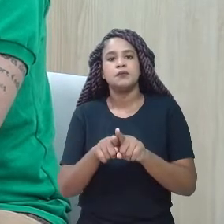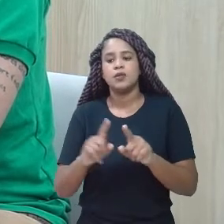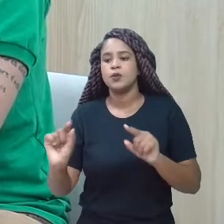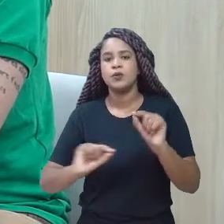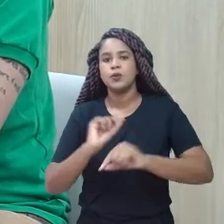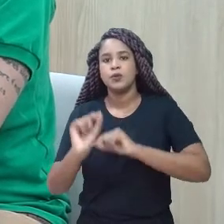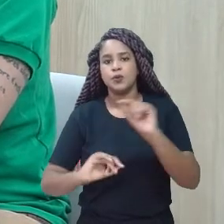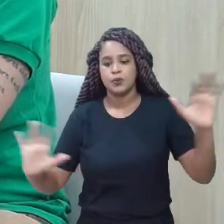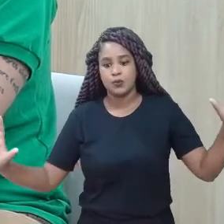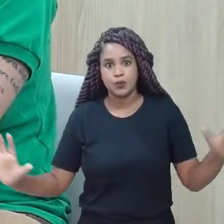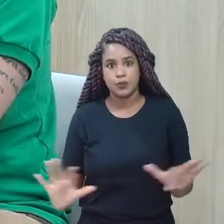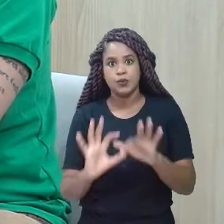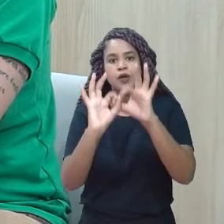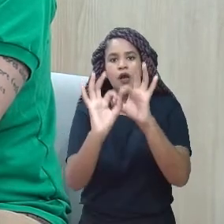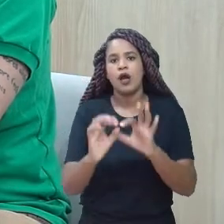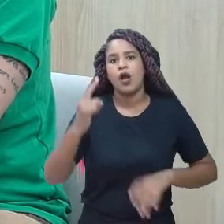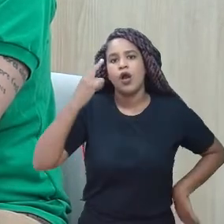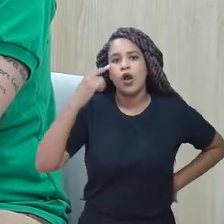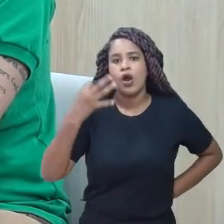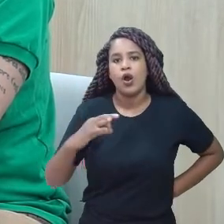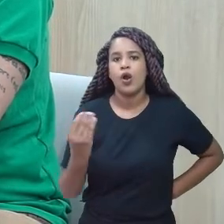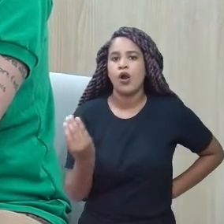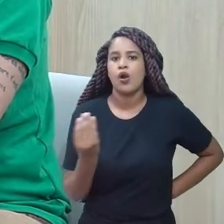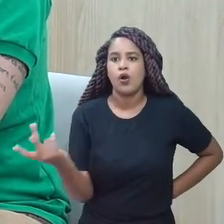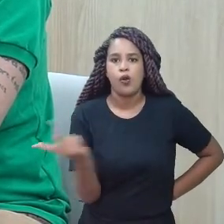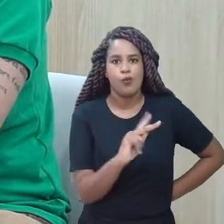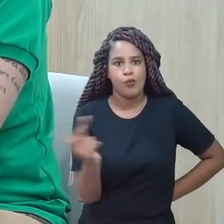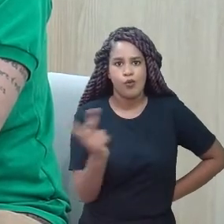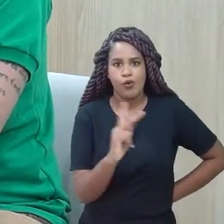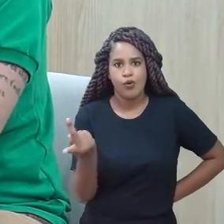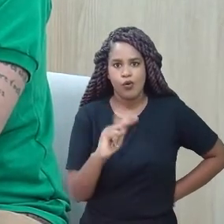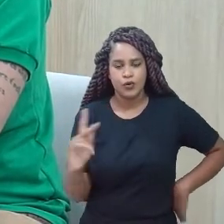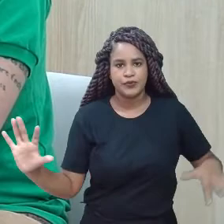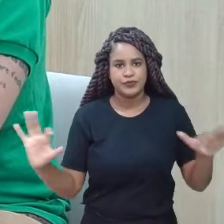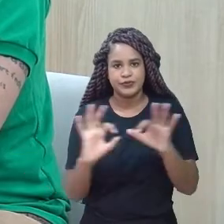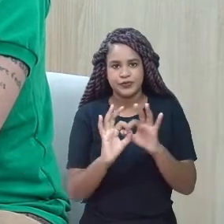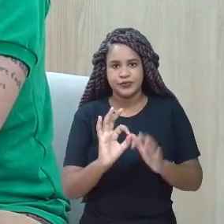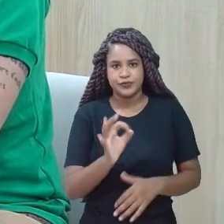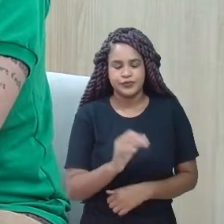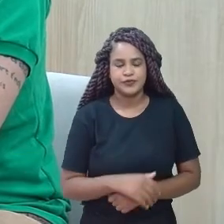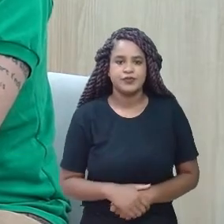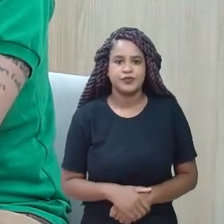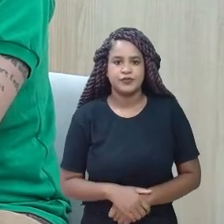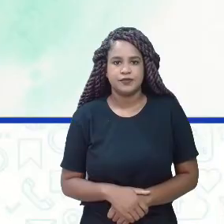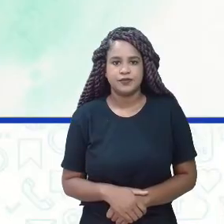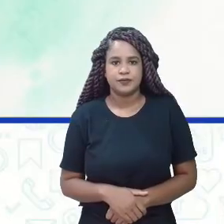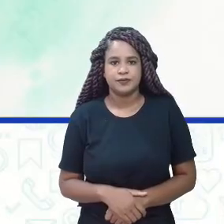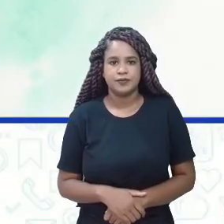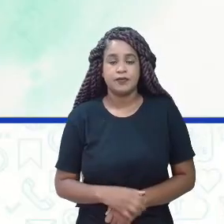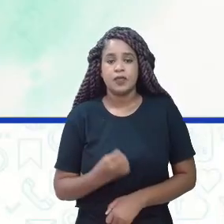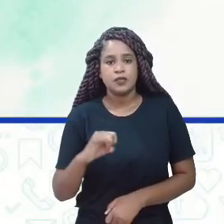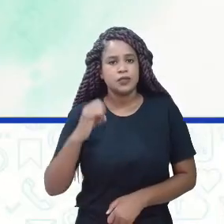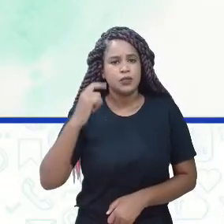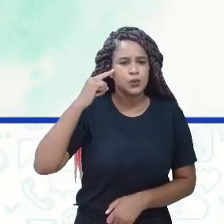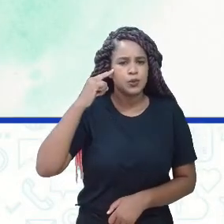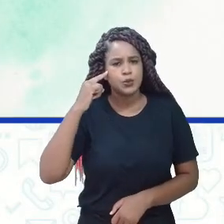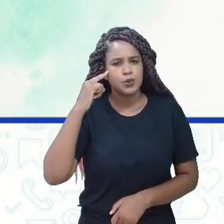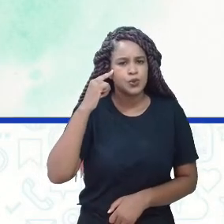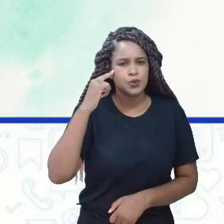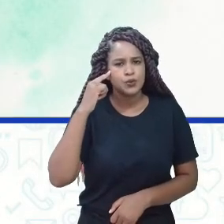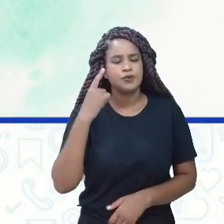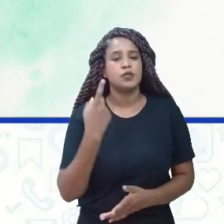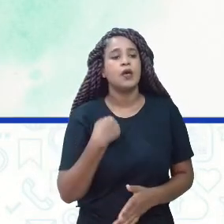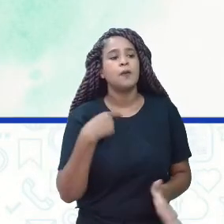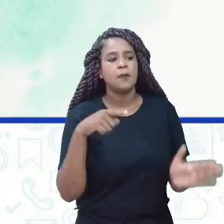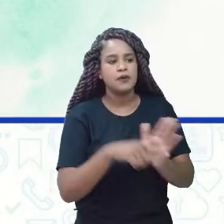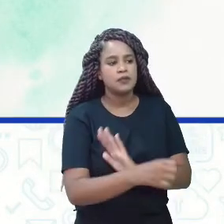Briane está trazendo, de você compreender a relação entre múltiplos e divisores, tá certo? Qualquer dúvida que você tiver, eu perguntei aqui se